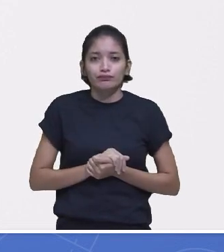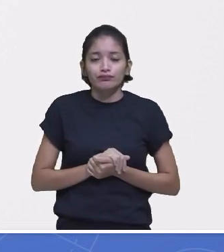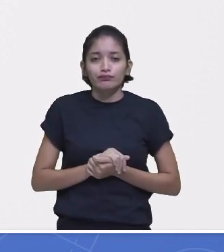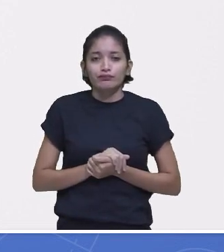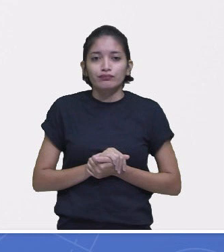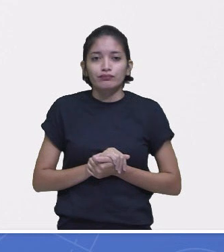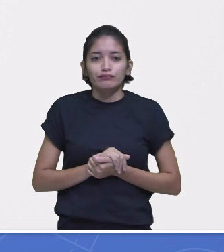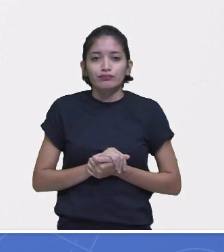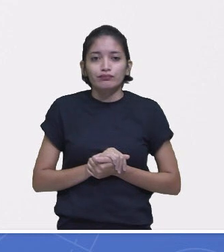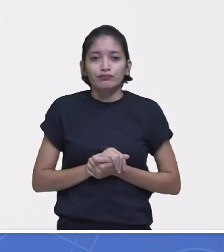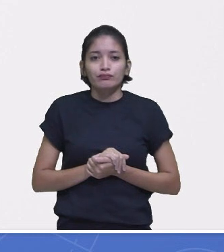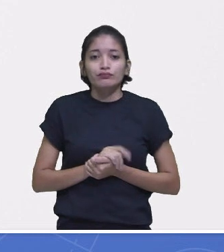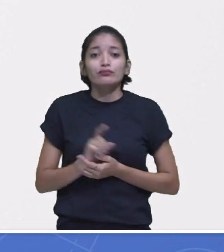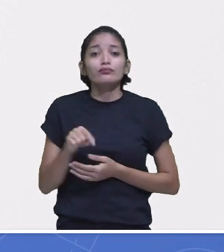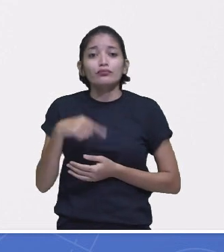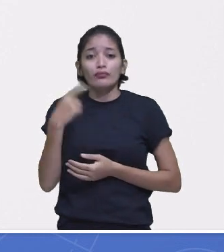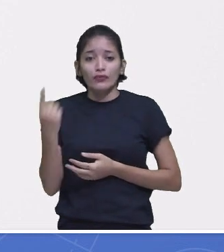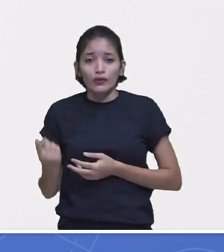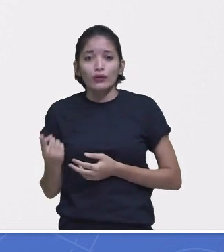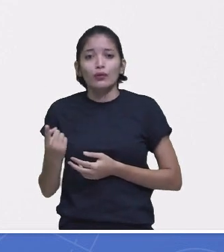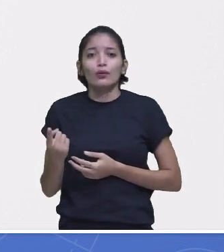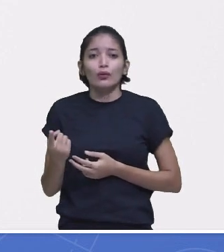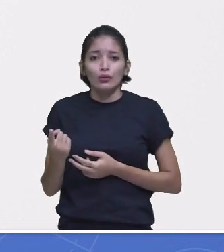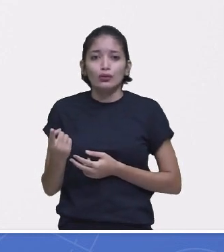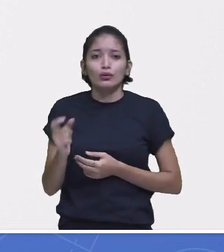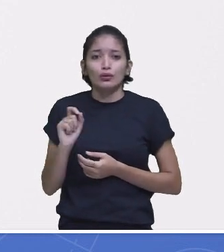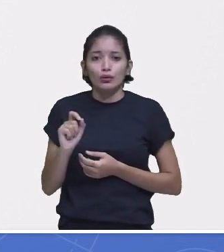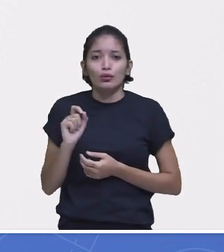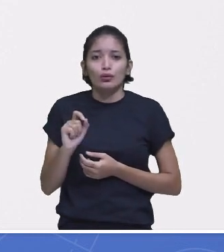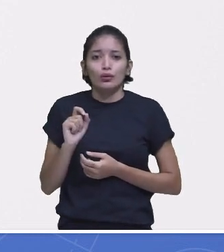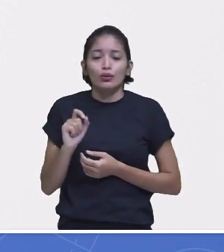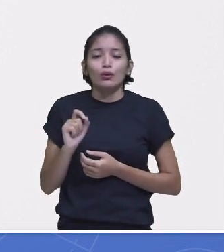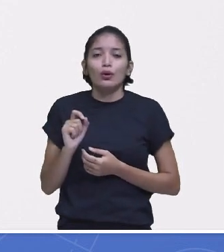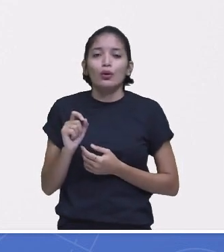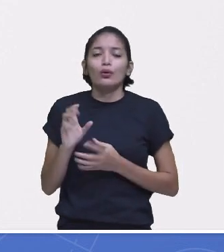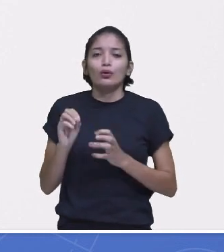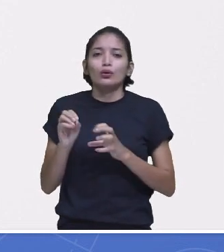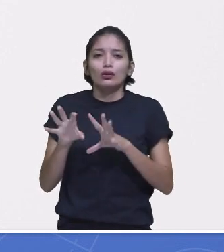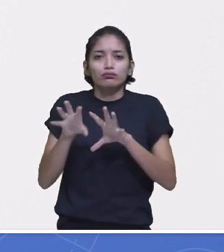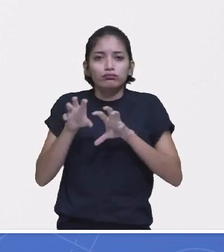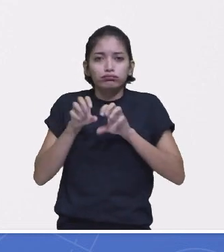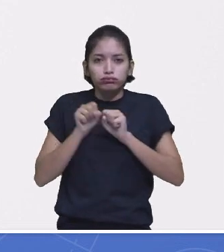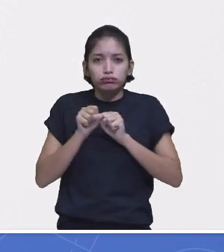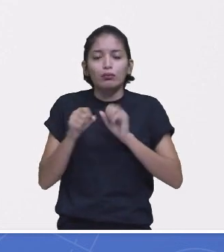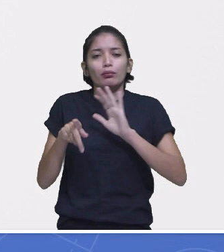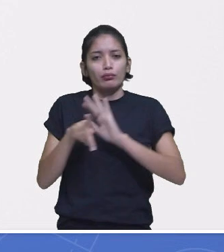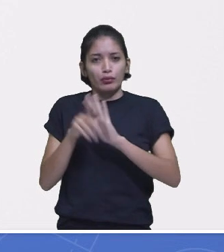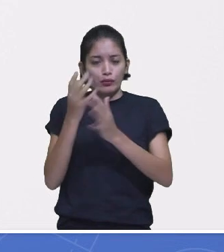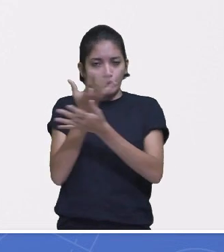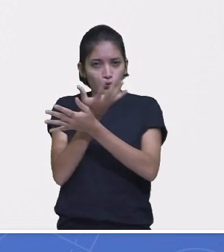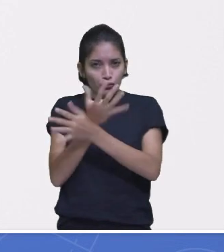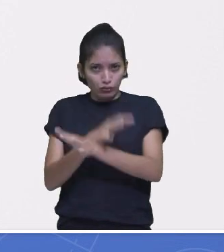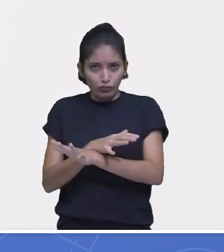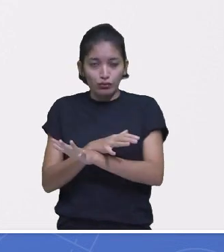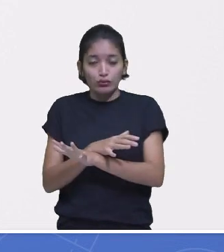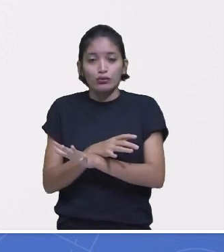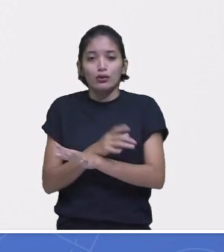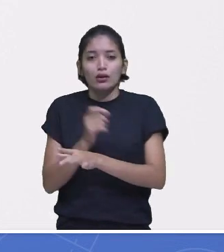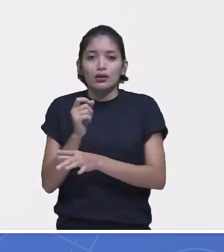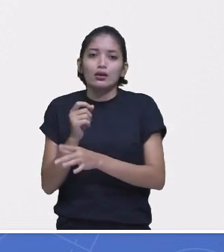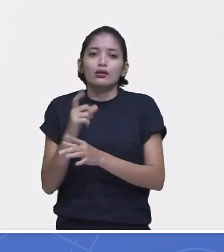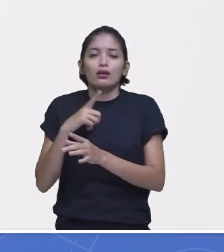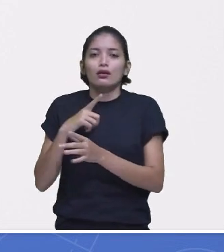E os osteoclastos, eles reabsorvem o osso. Então ali tem um errinho,